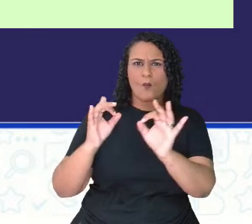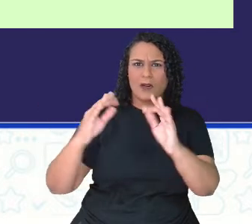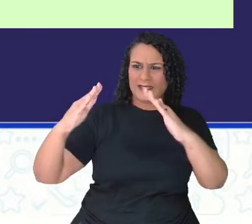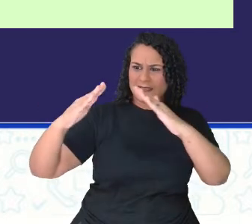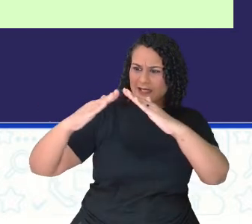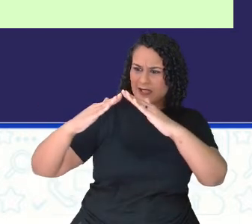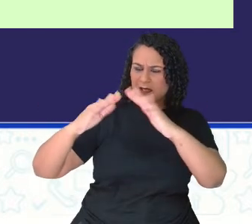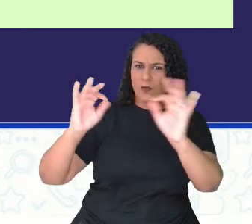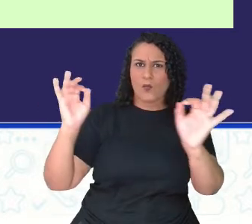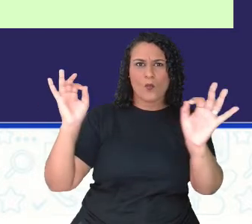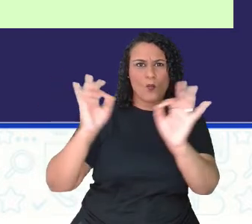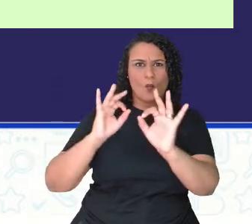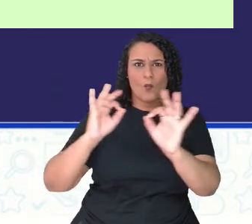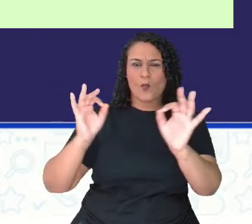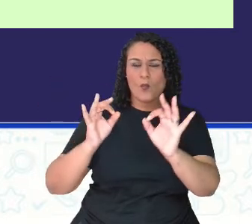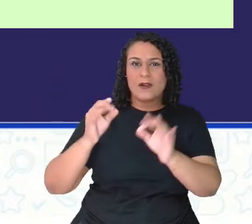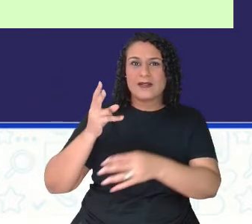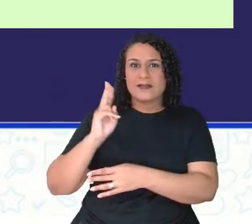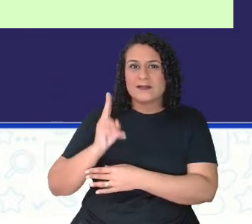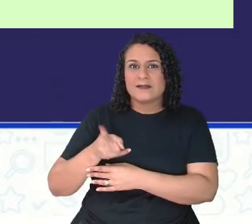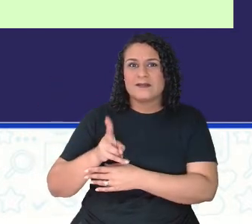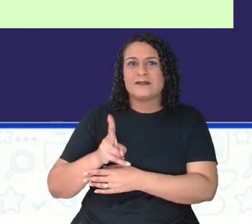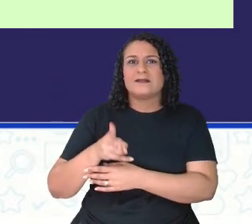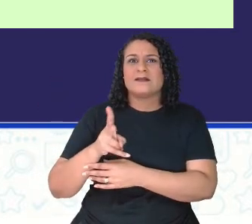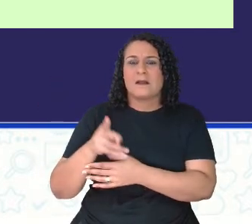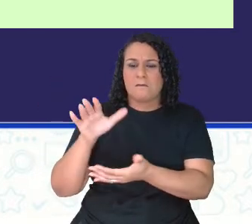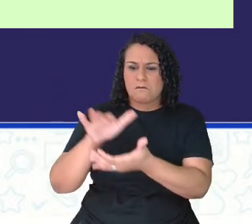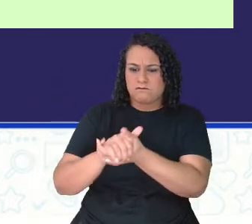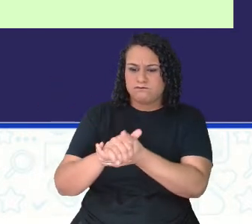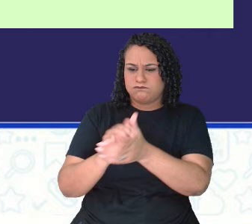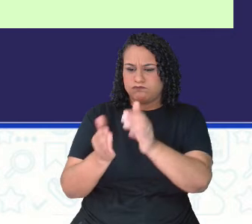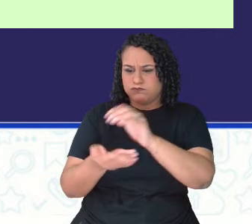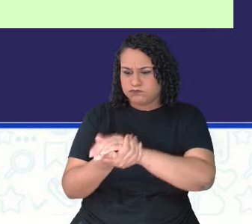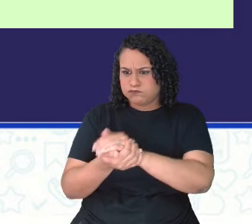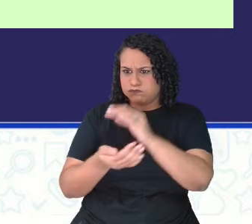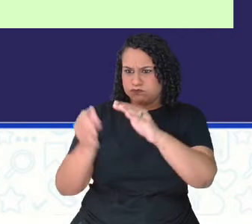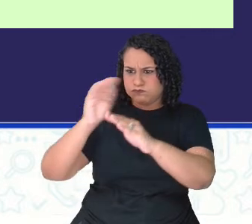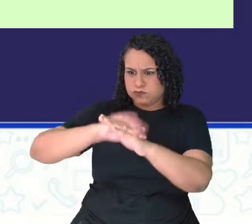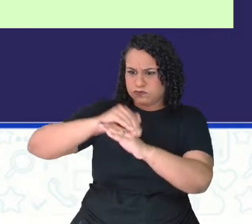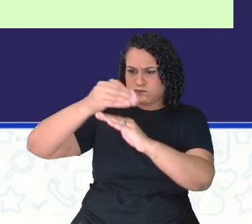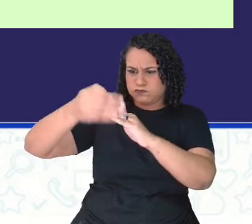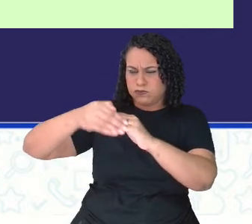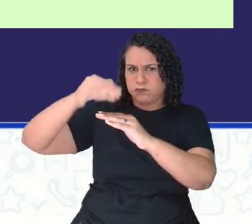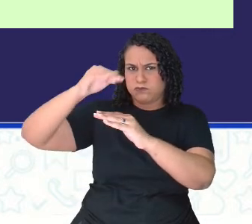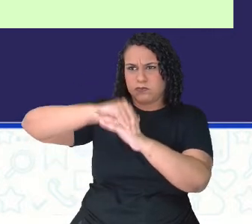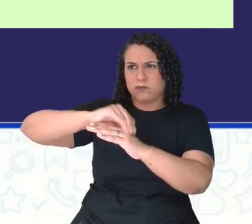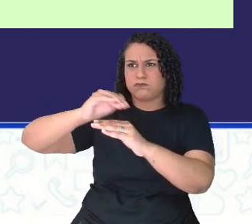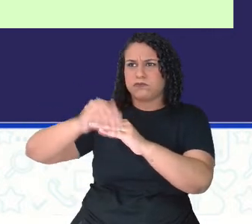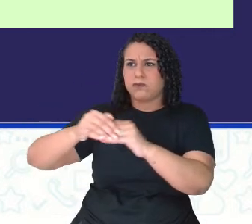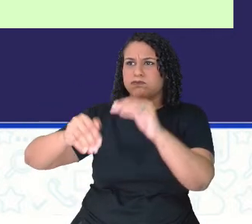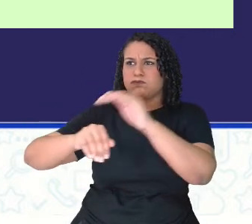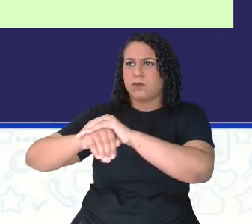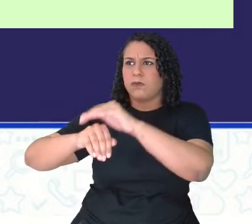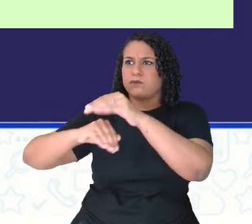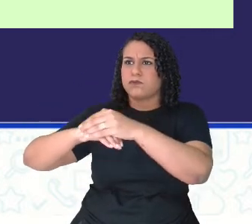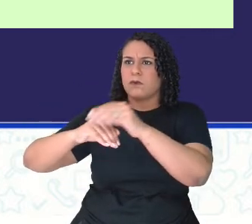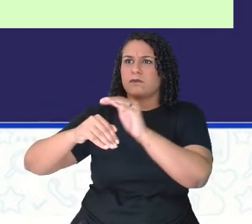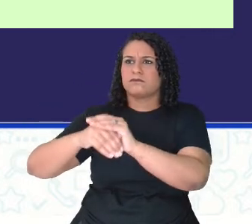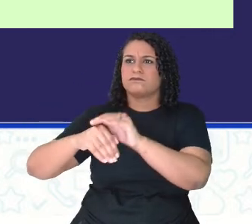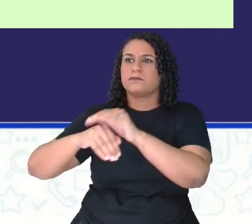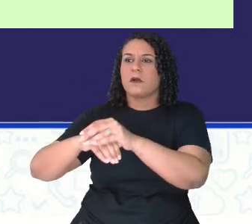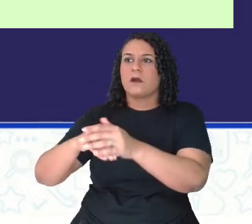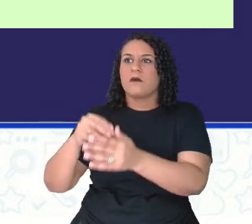telhas? Era sempre aquele sapê sinistro e aquele sopapo que deixava ver